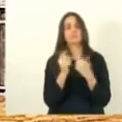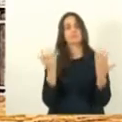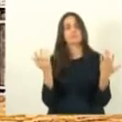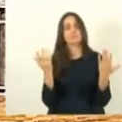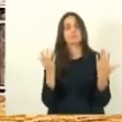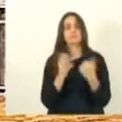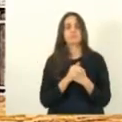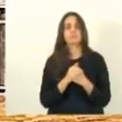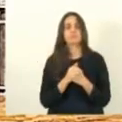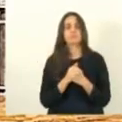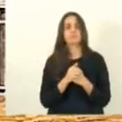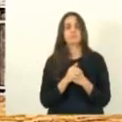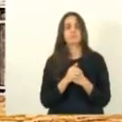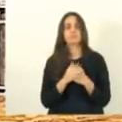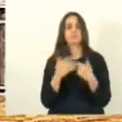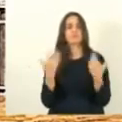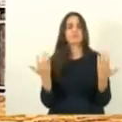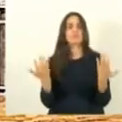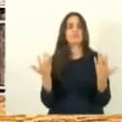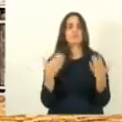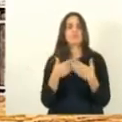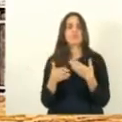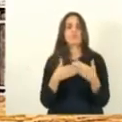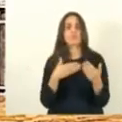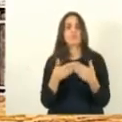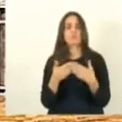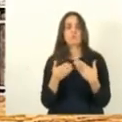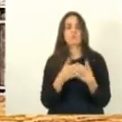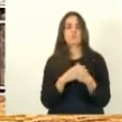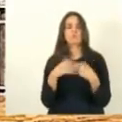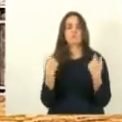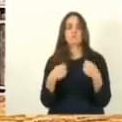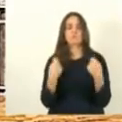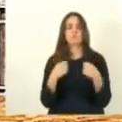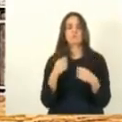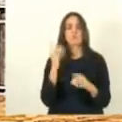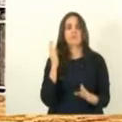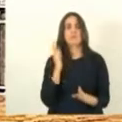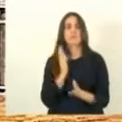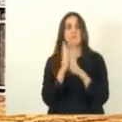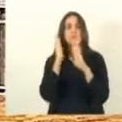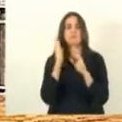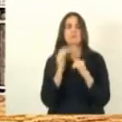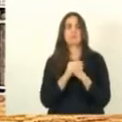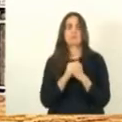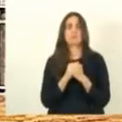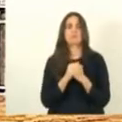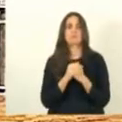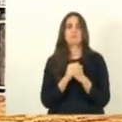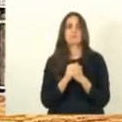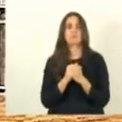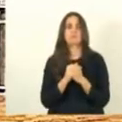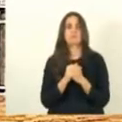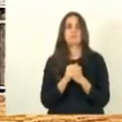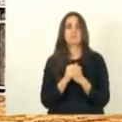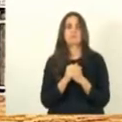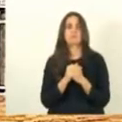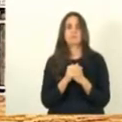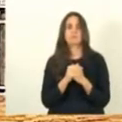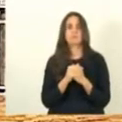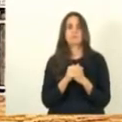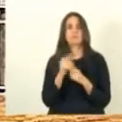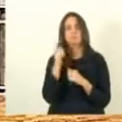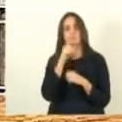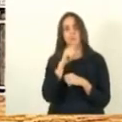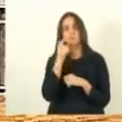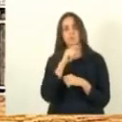doer. De onde vier, precisa ser investigado até o fim, para que